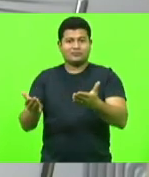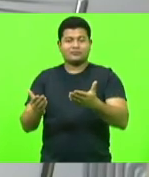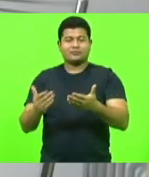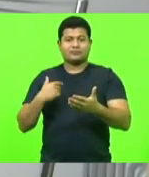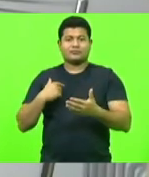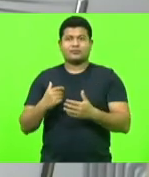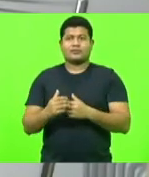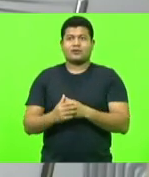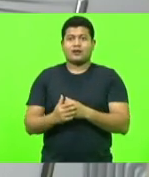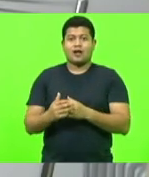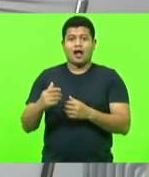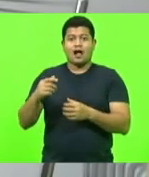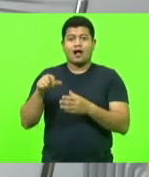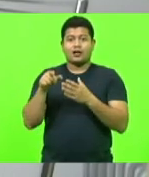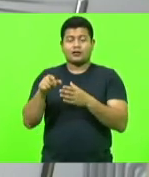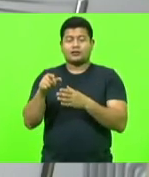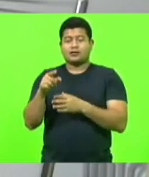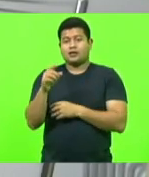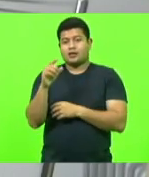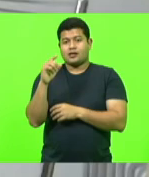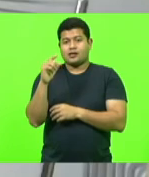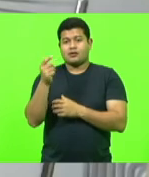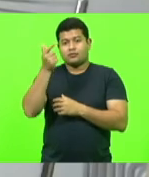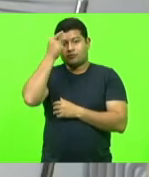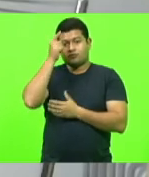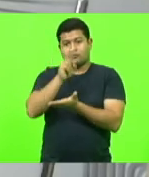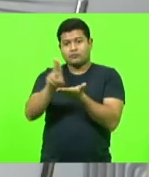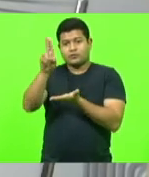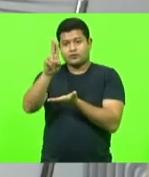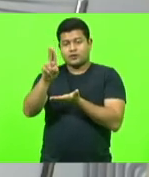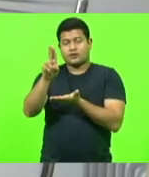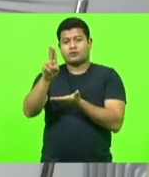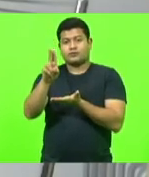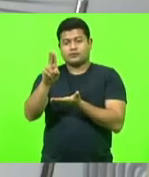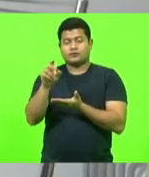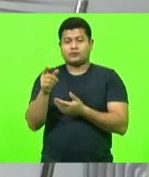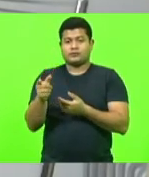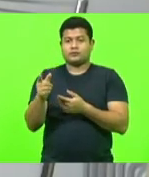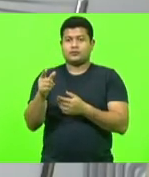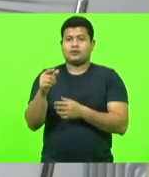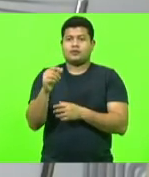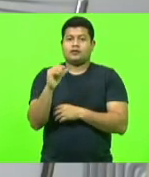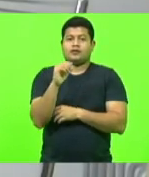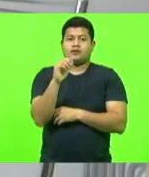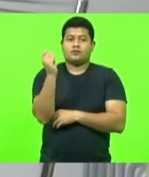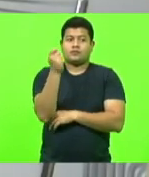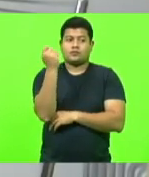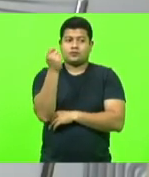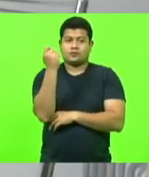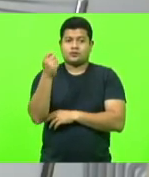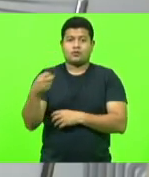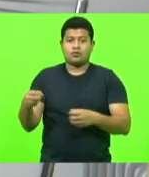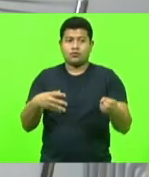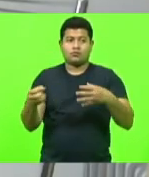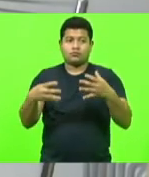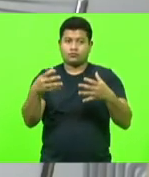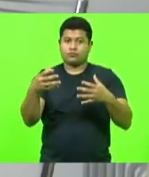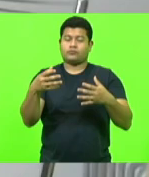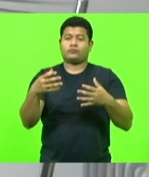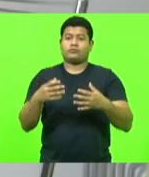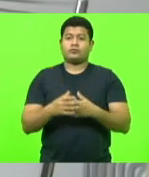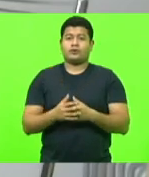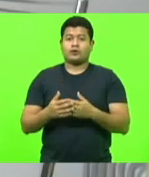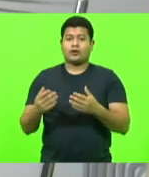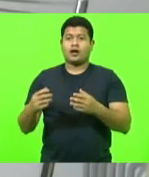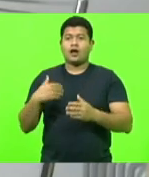de Unicinos, no Rio Grande do Sul, e aí trouxe um novo leque no que tange ao desenvolvimento do turismo.